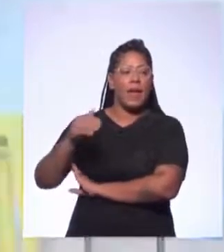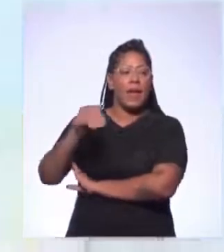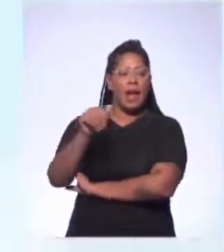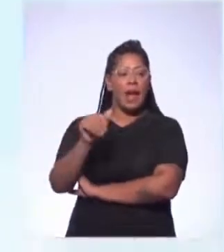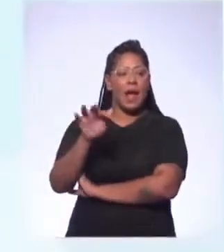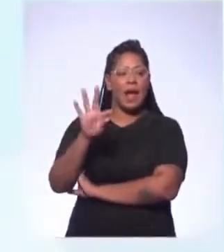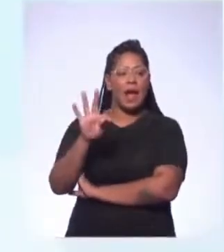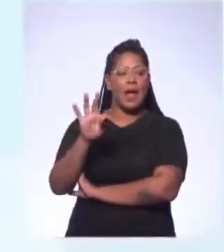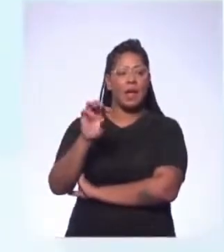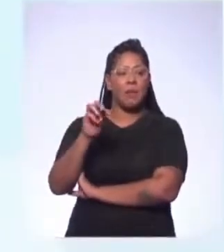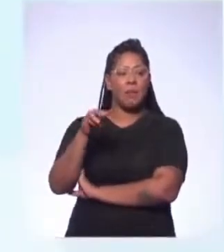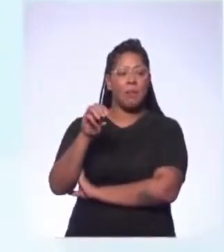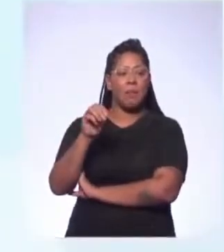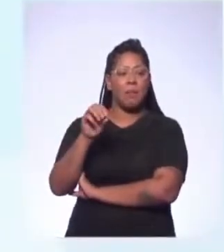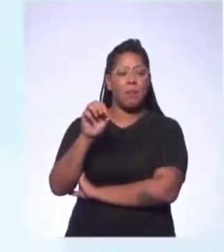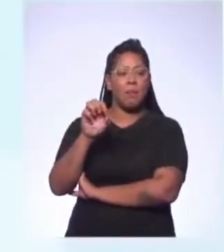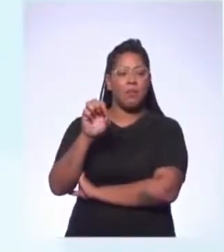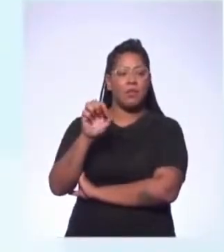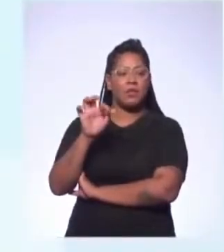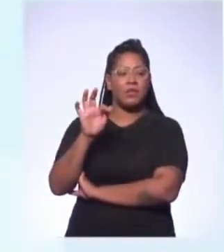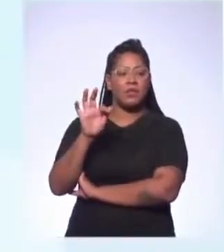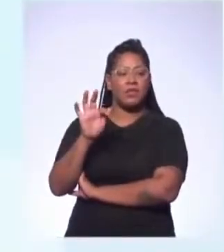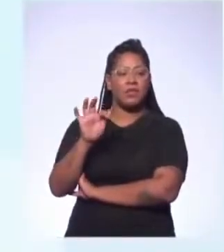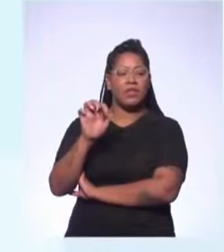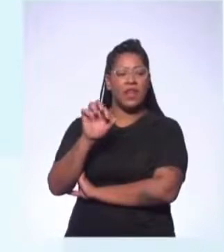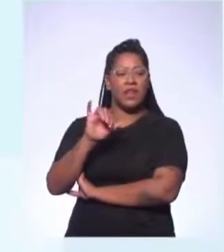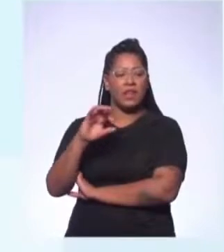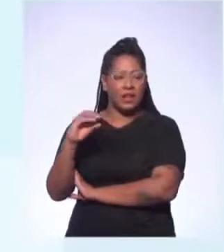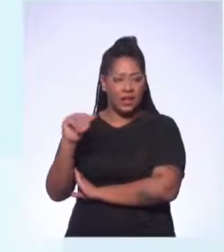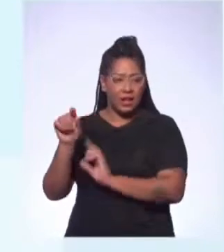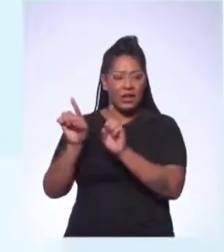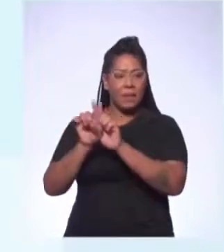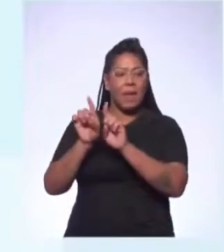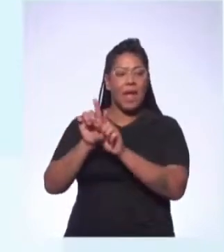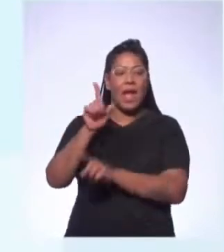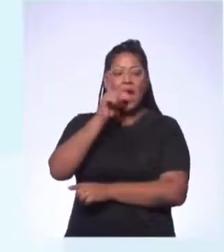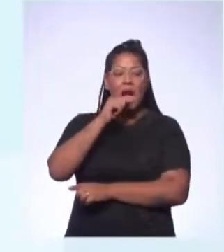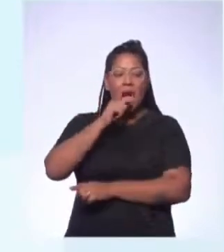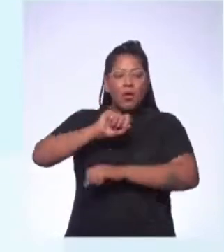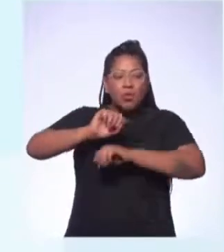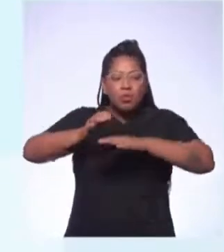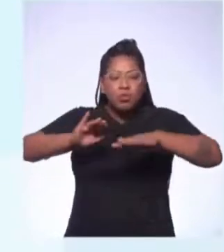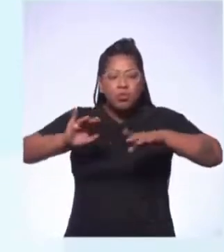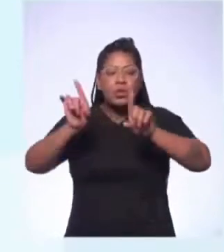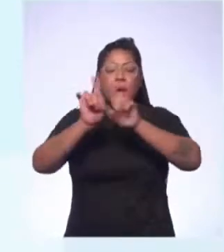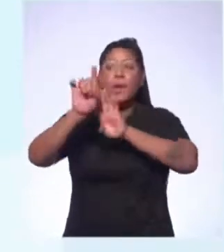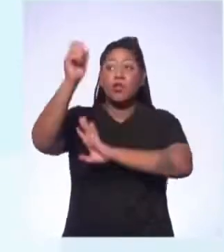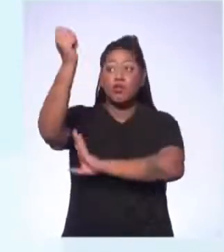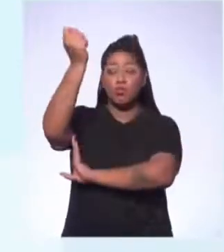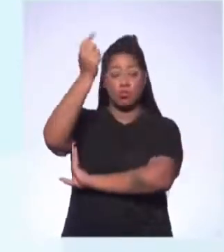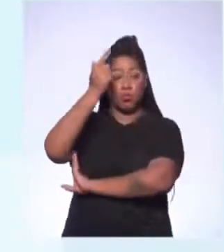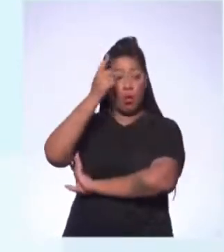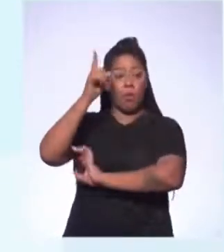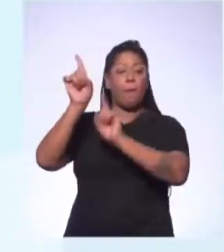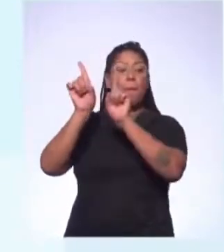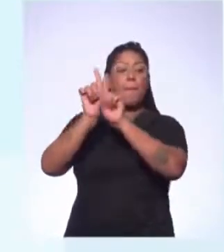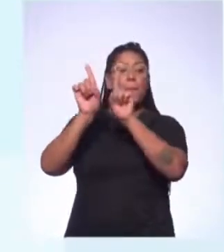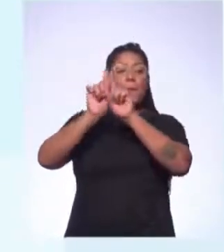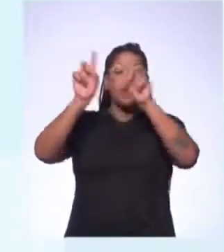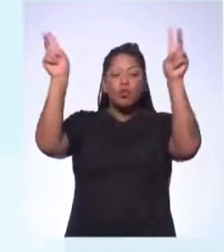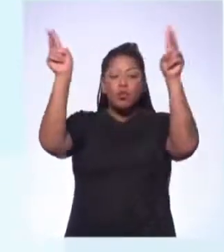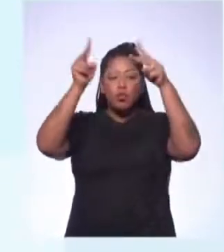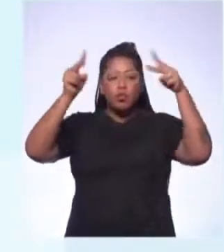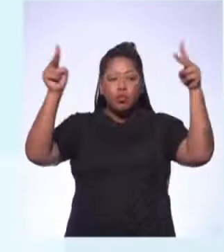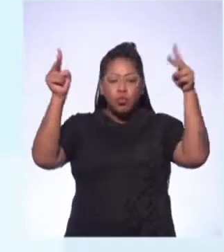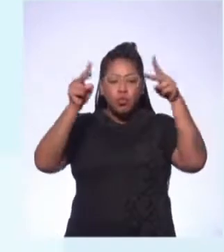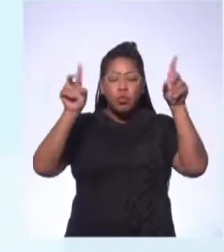atmosférica, certo? A poluição das águas, a poluição do solo, nós temos aqui a poluição sonora e